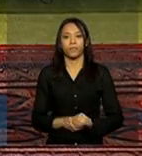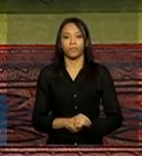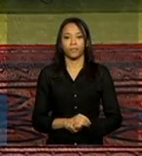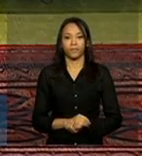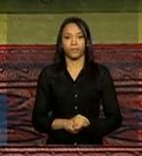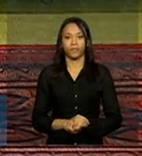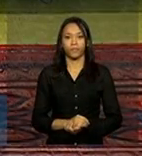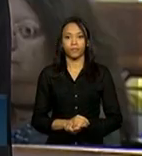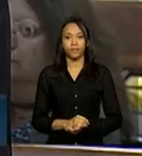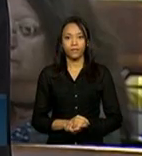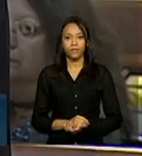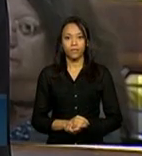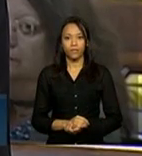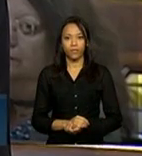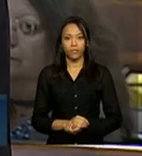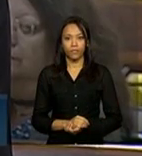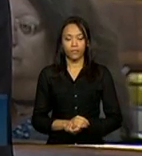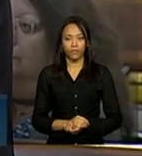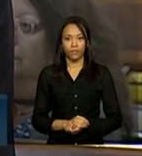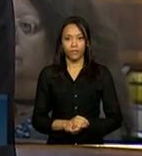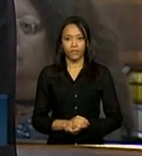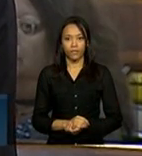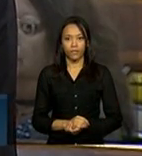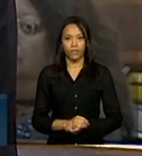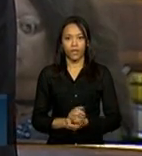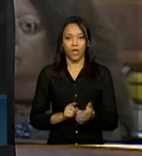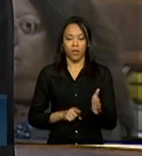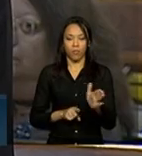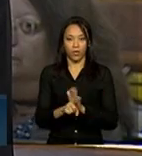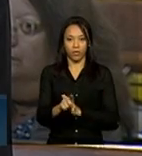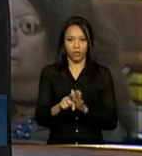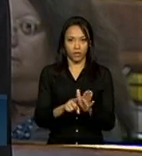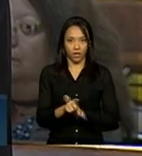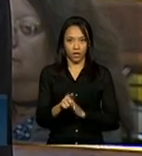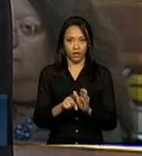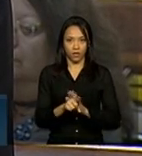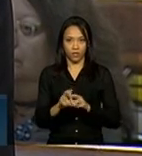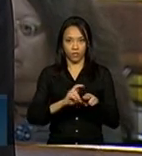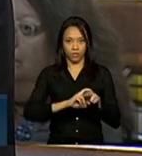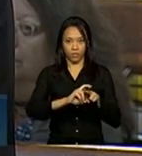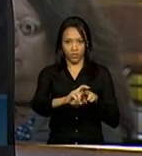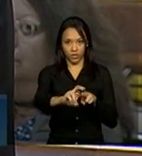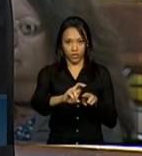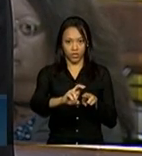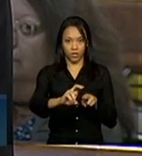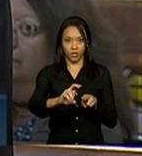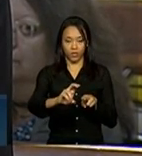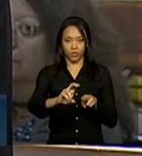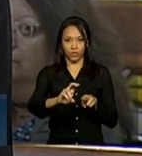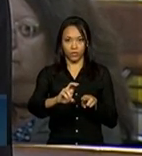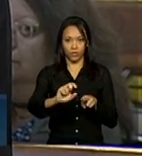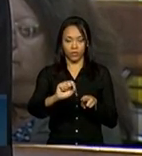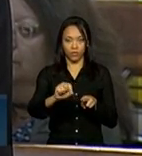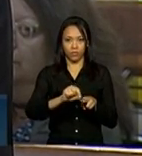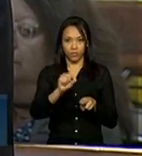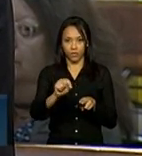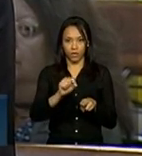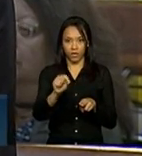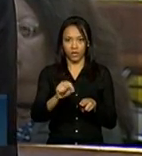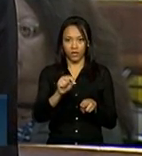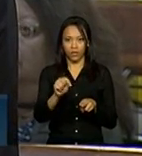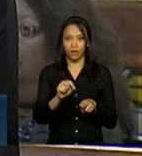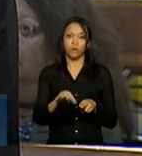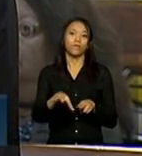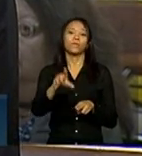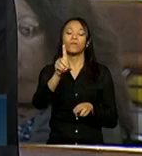Boa tarde, ministros. Eu queria perguntar ao ministro dos Transportes como é que está a situação do